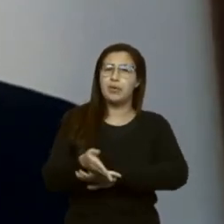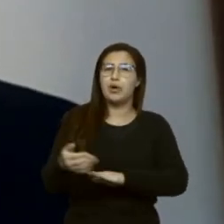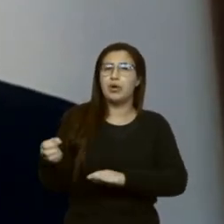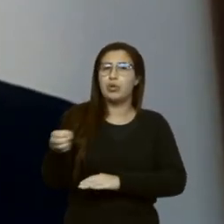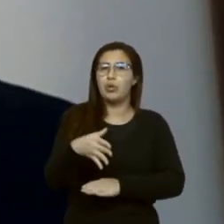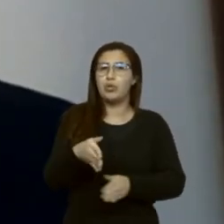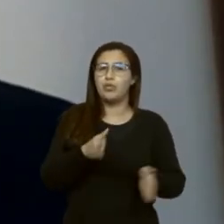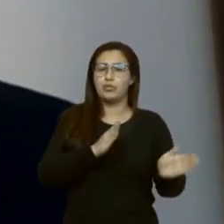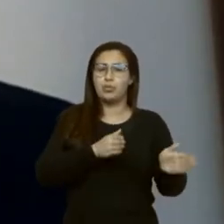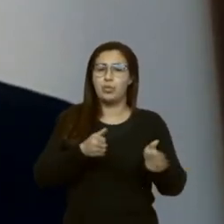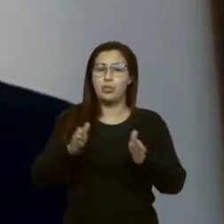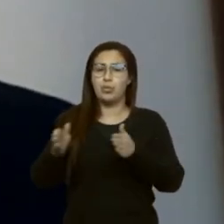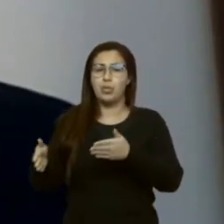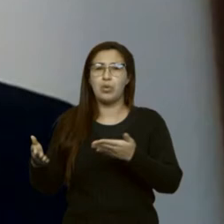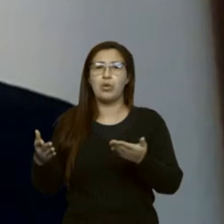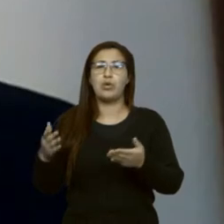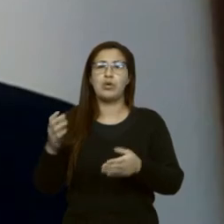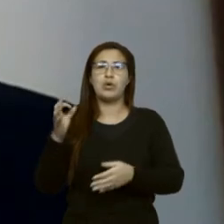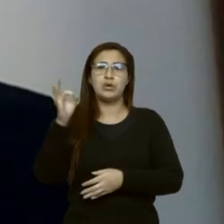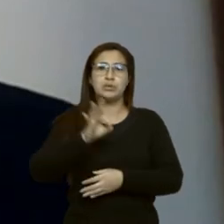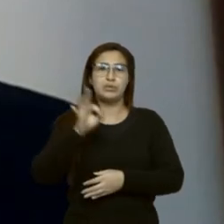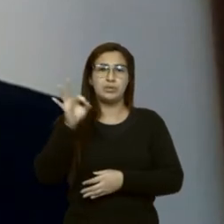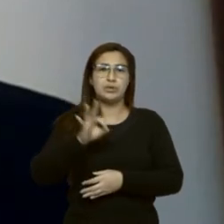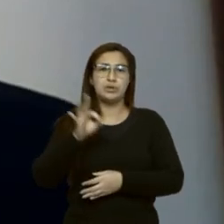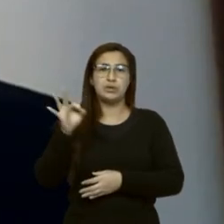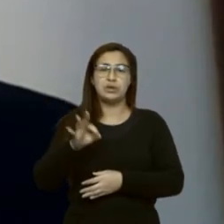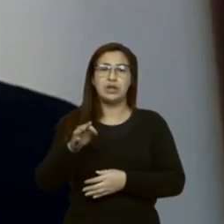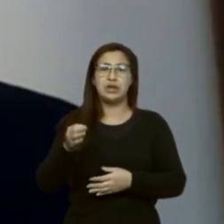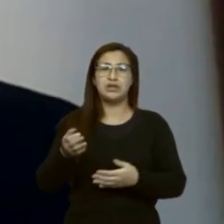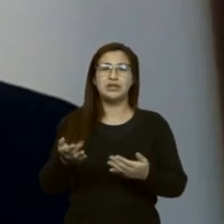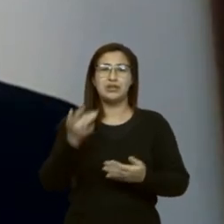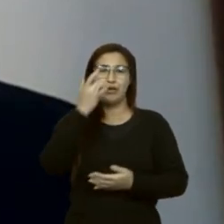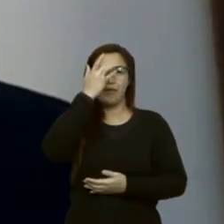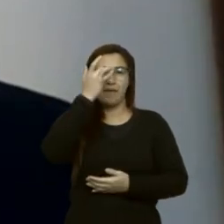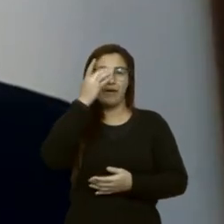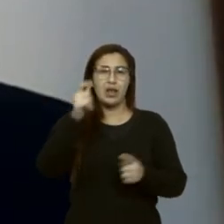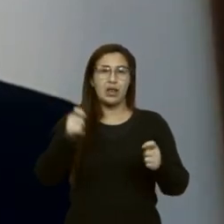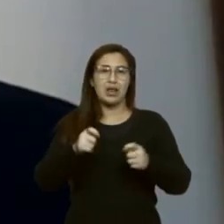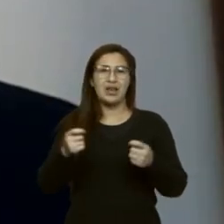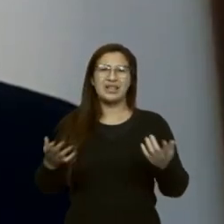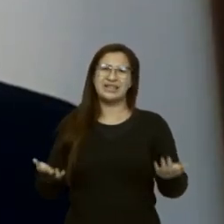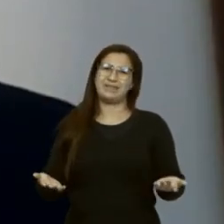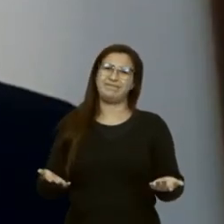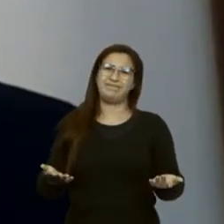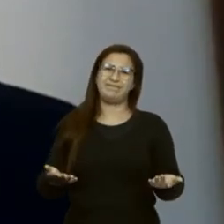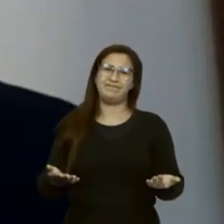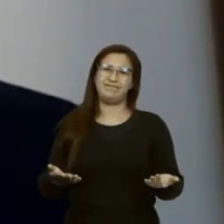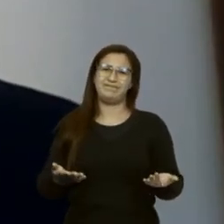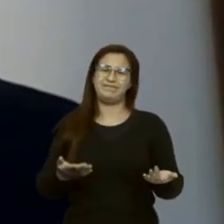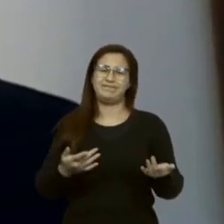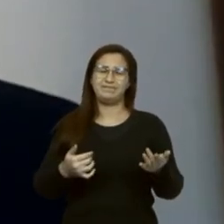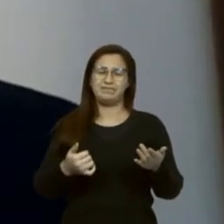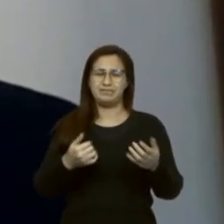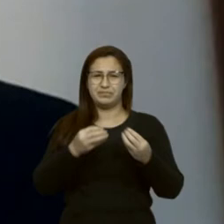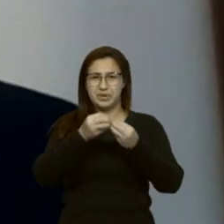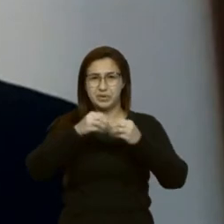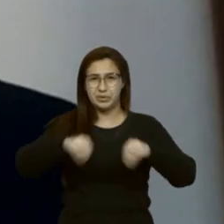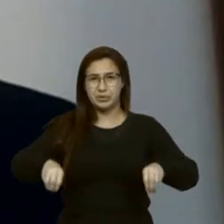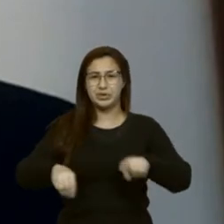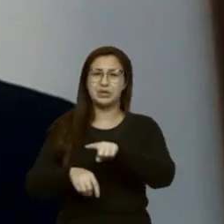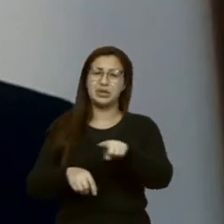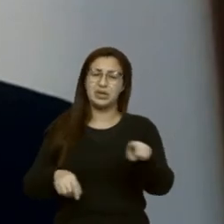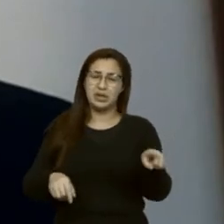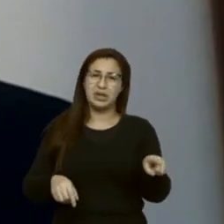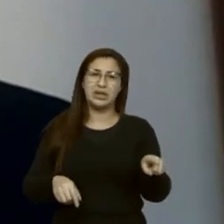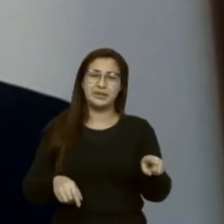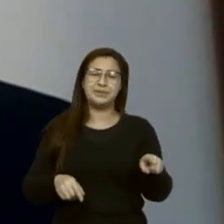de cotas flexibilizadas, um verdadeiro indulto a infratores. Conforme o documento,